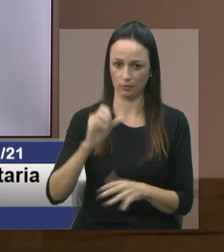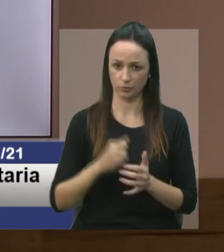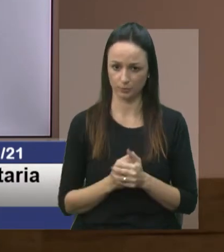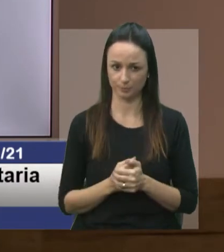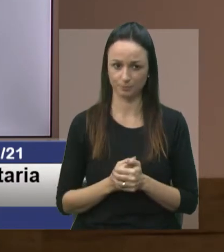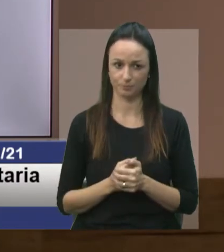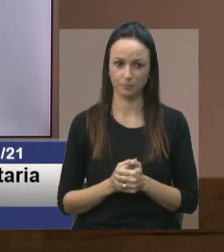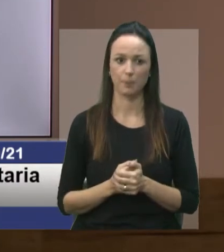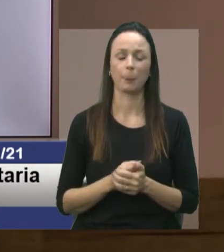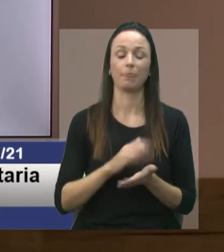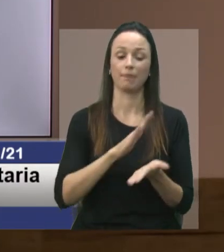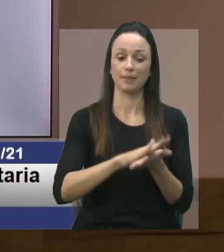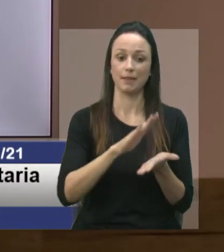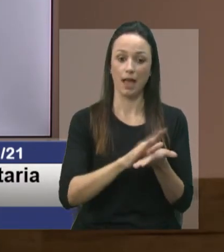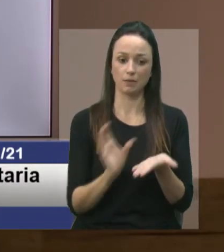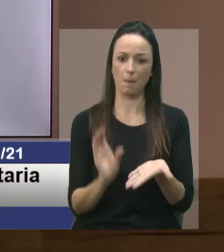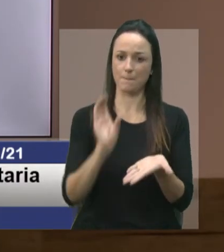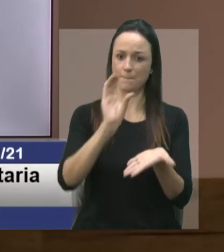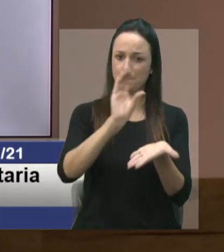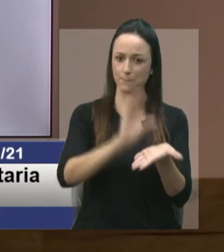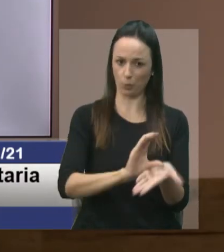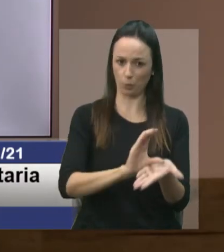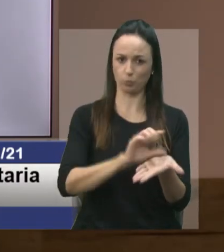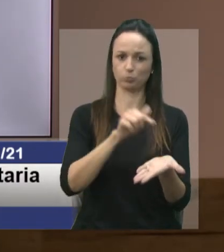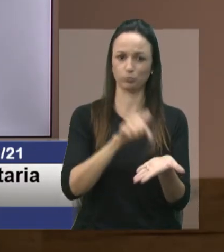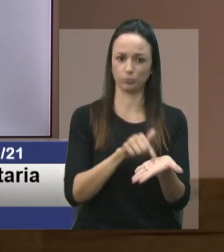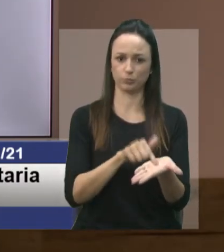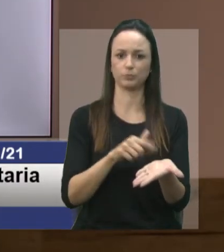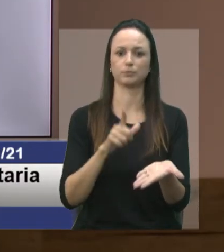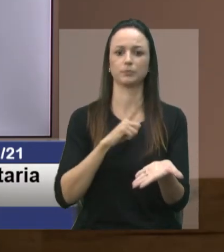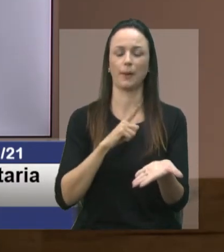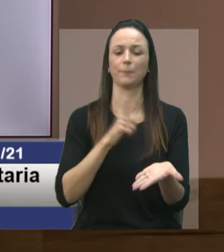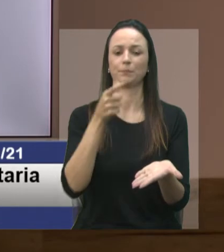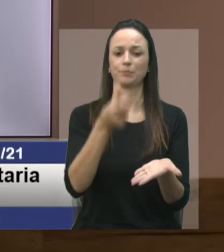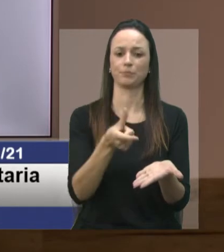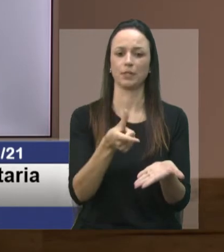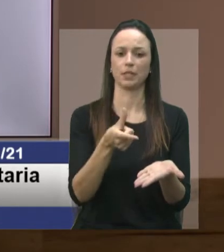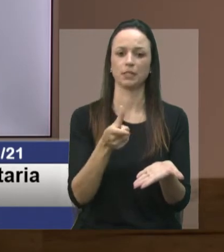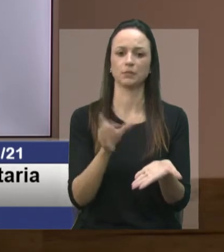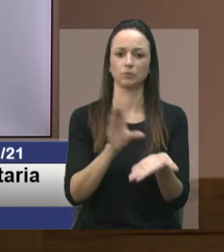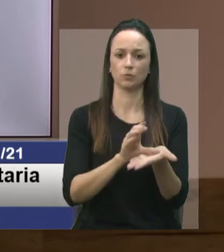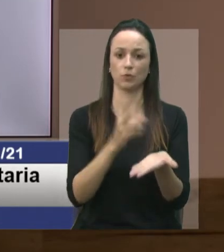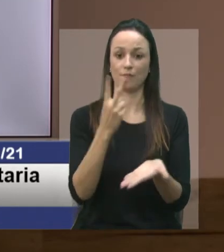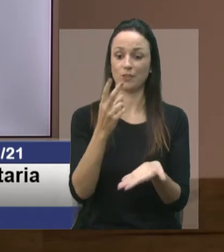R$ 53.196.447,05. Na despesa empenhada, nós estamos aplicando